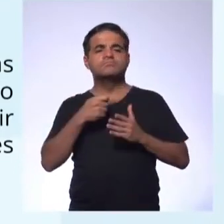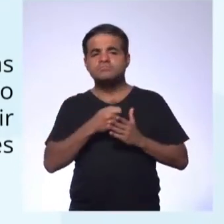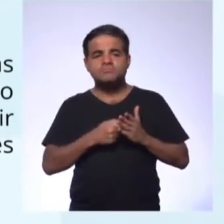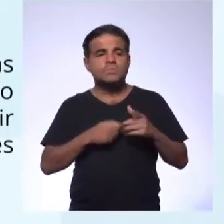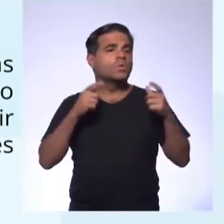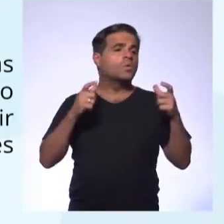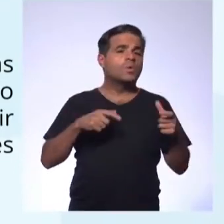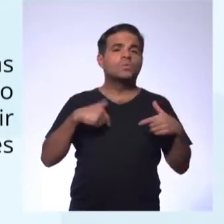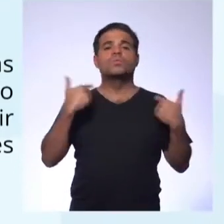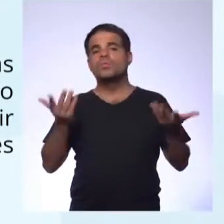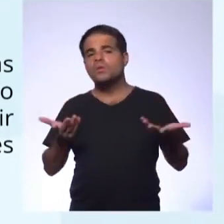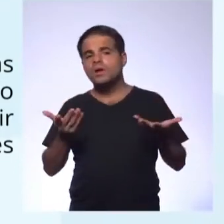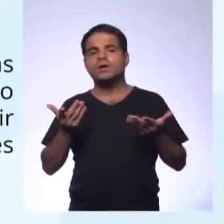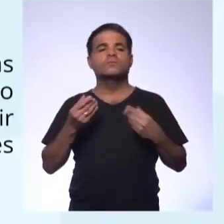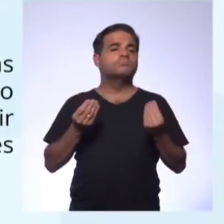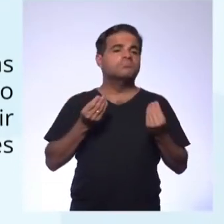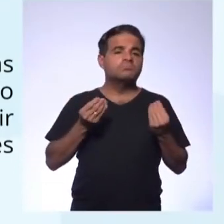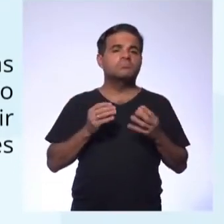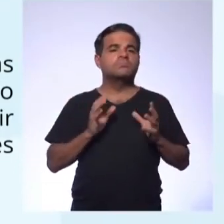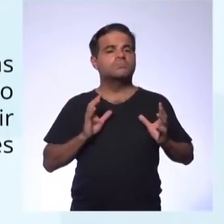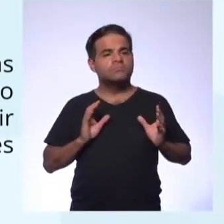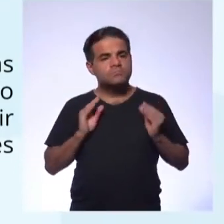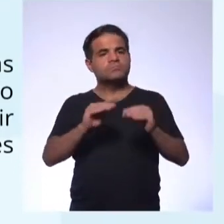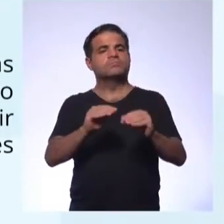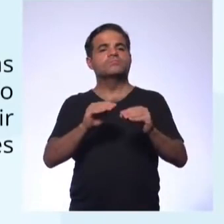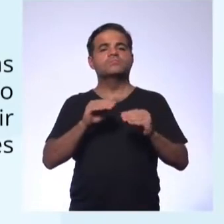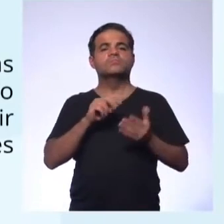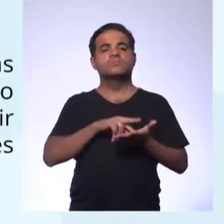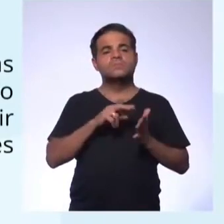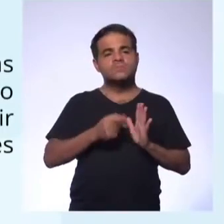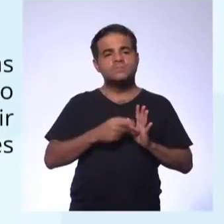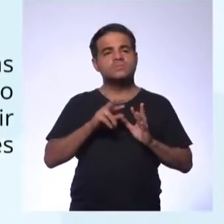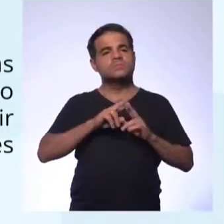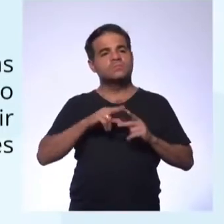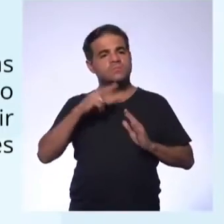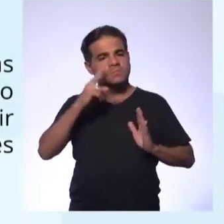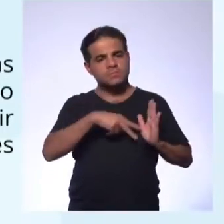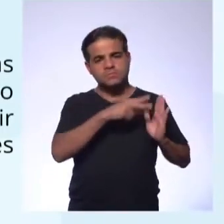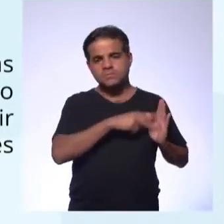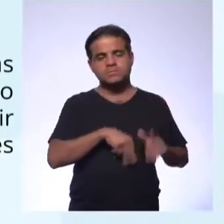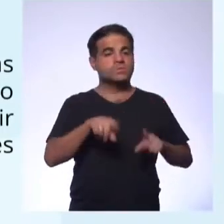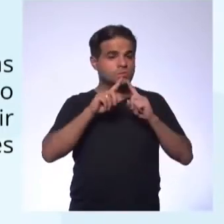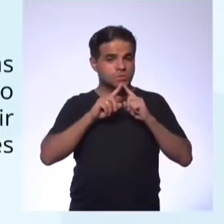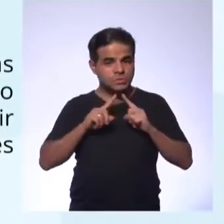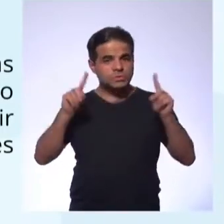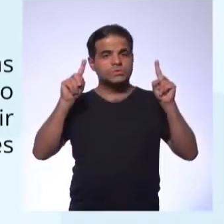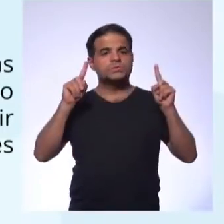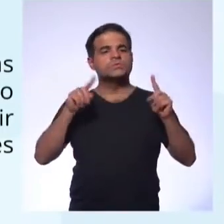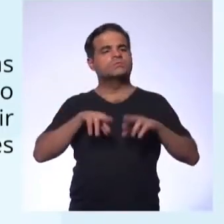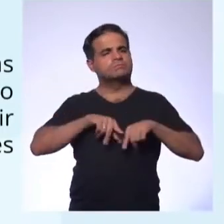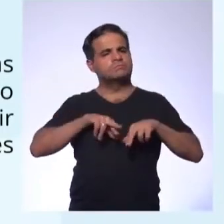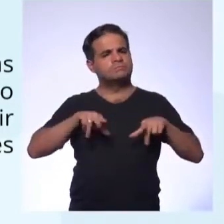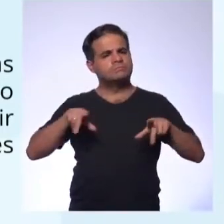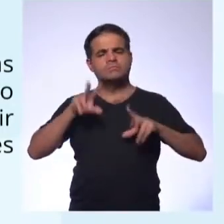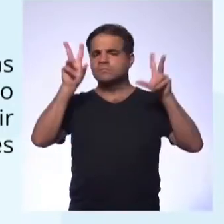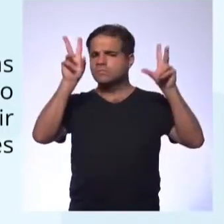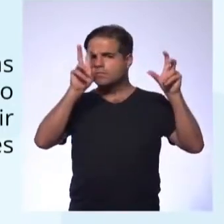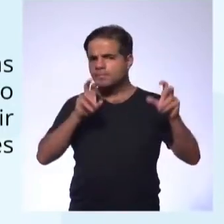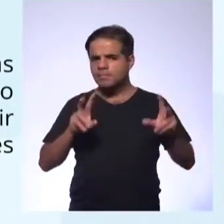foi produzido, quando, para atribuir significados de leituras críticas em